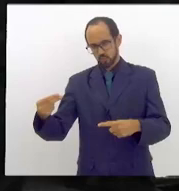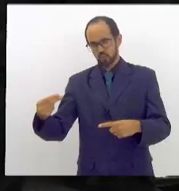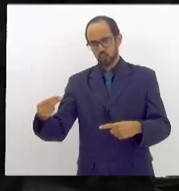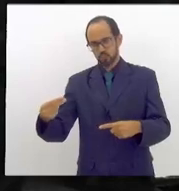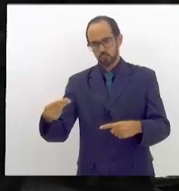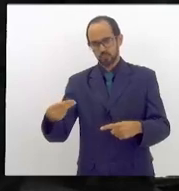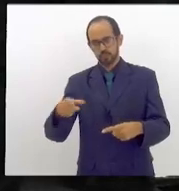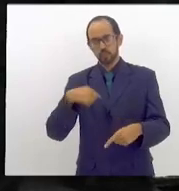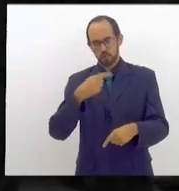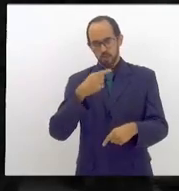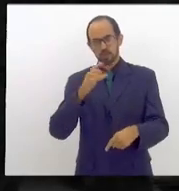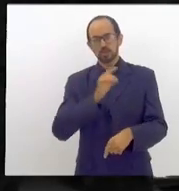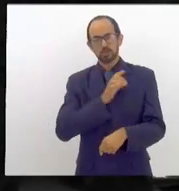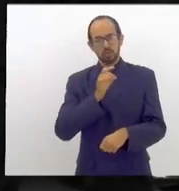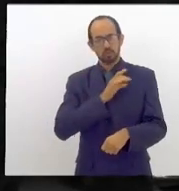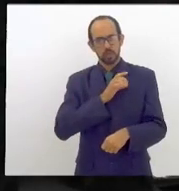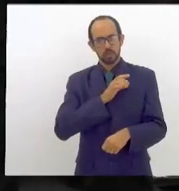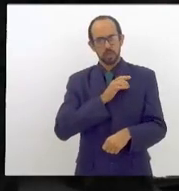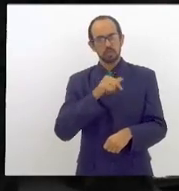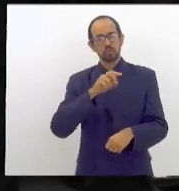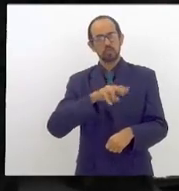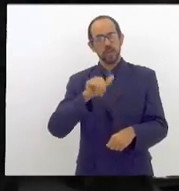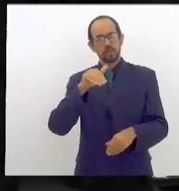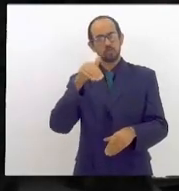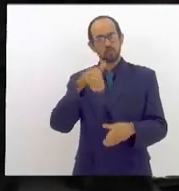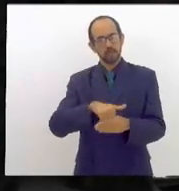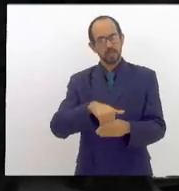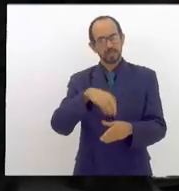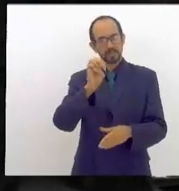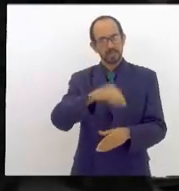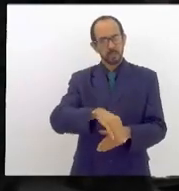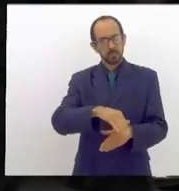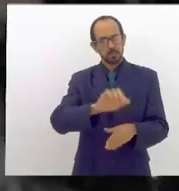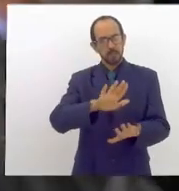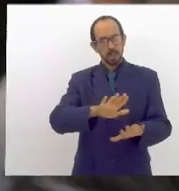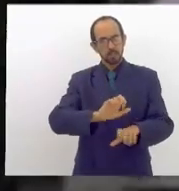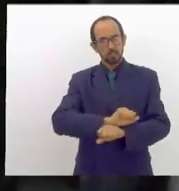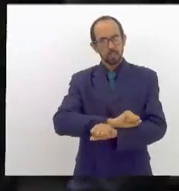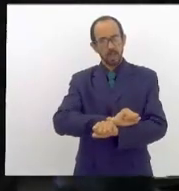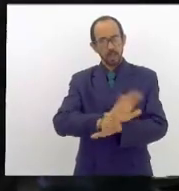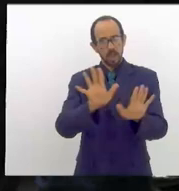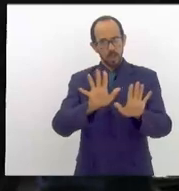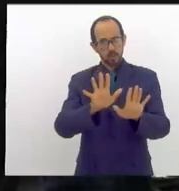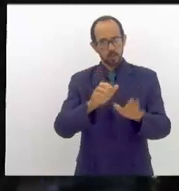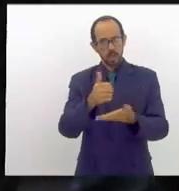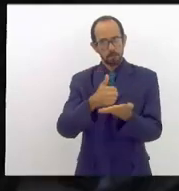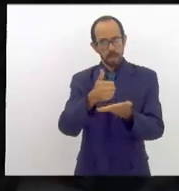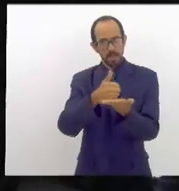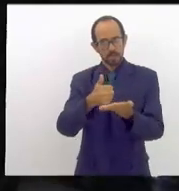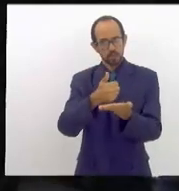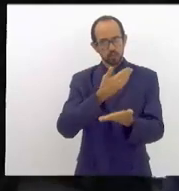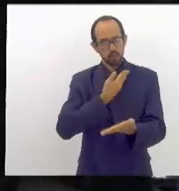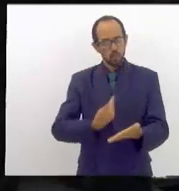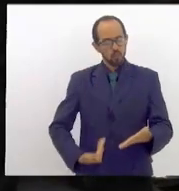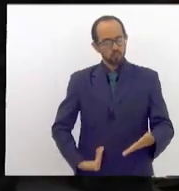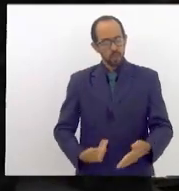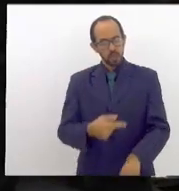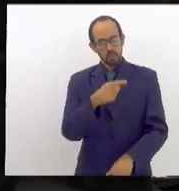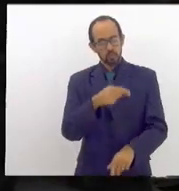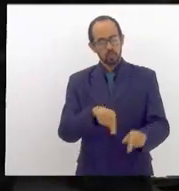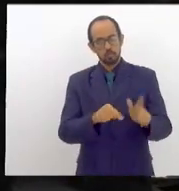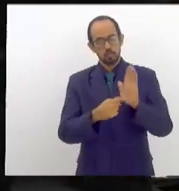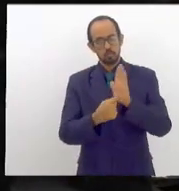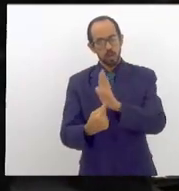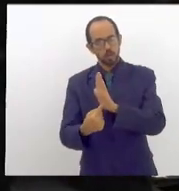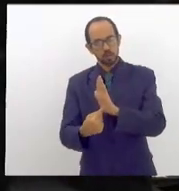nós vamos botar assim para mim que Visa às perdas mas deixa claro que a base do governo aqui está sinalizando que